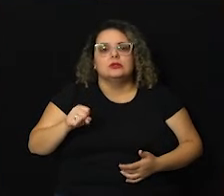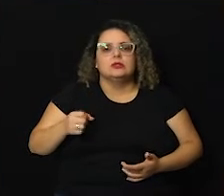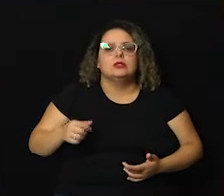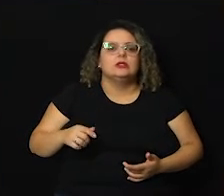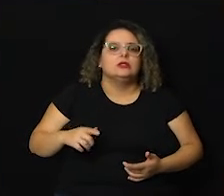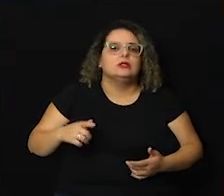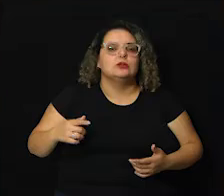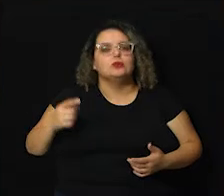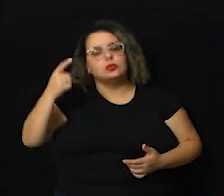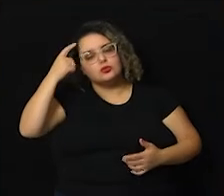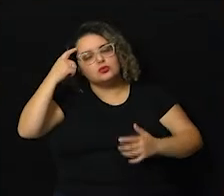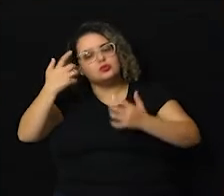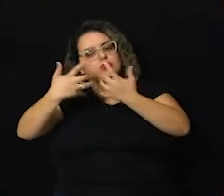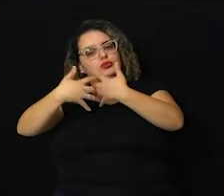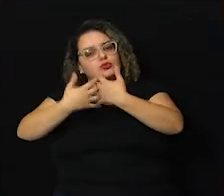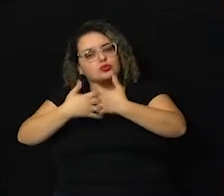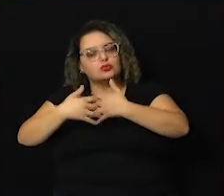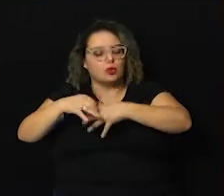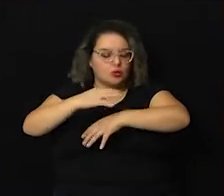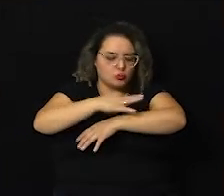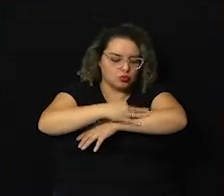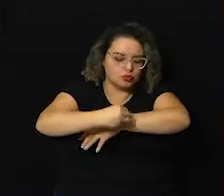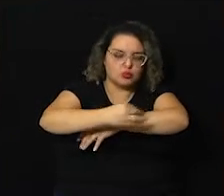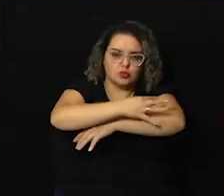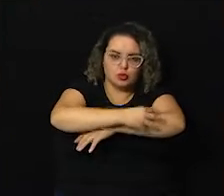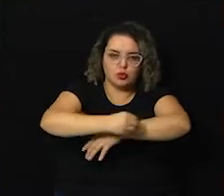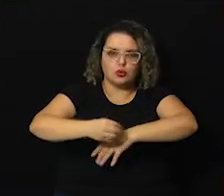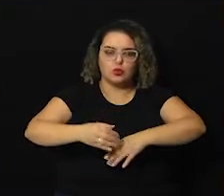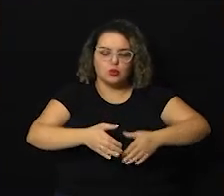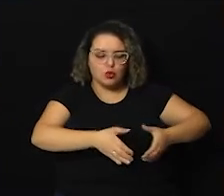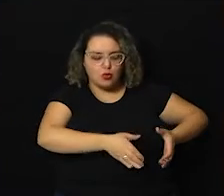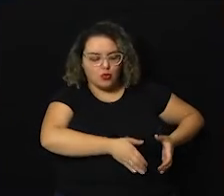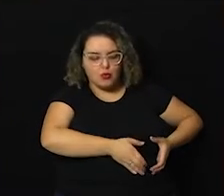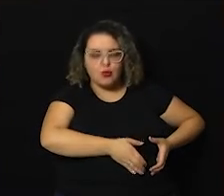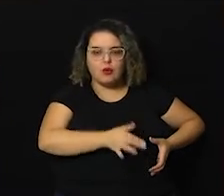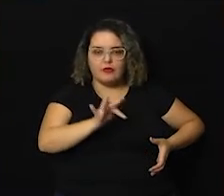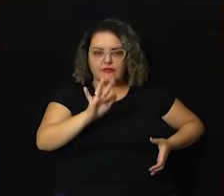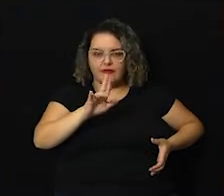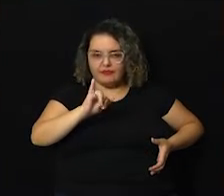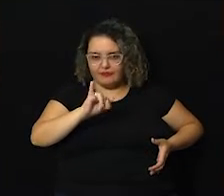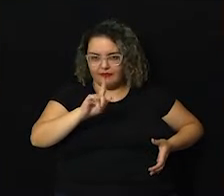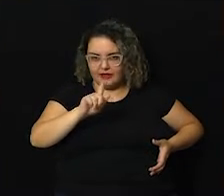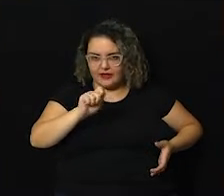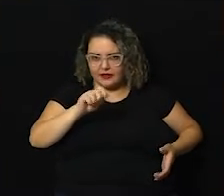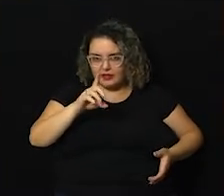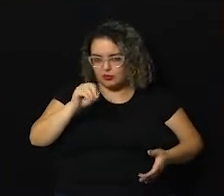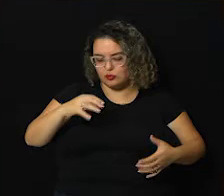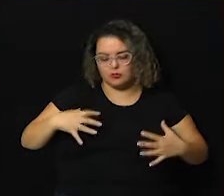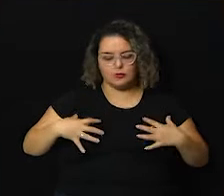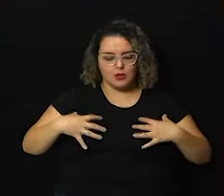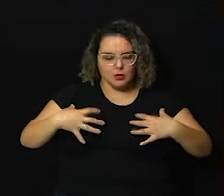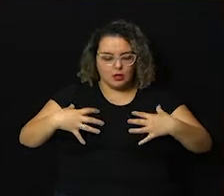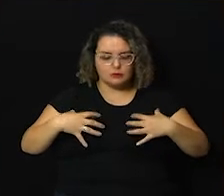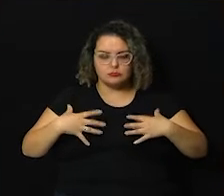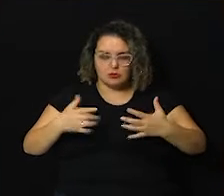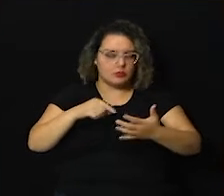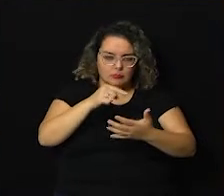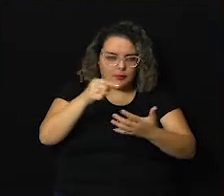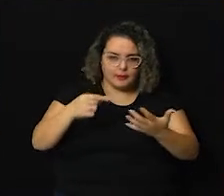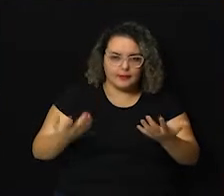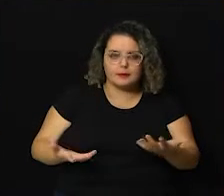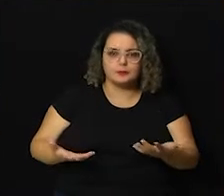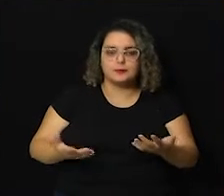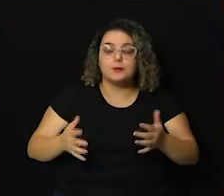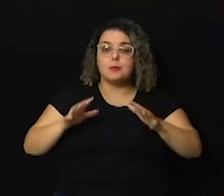na mama, no cérebro, nos músculos, no fígado, no pulmão e etc. Né? Mas